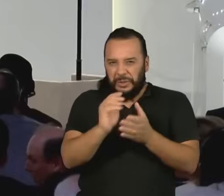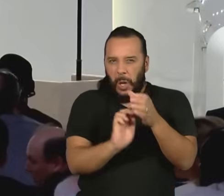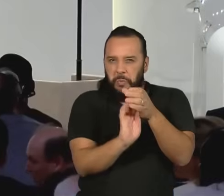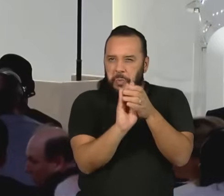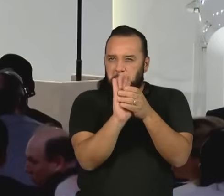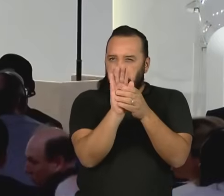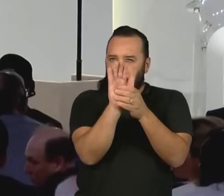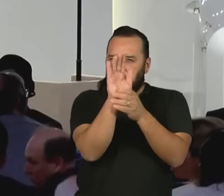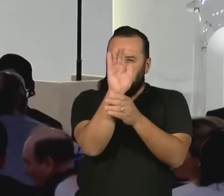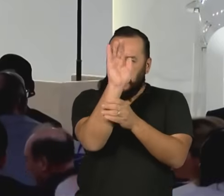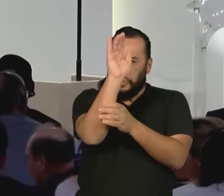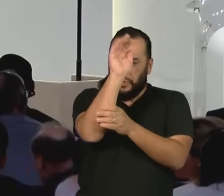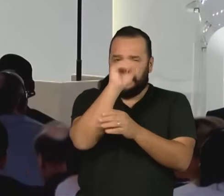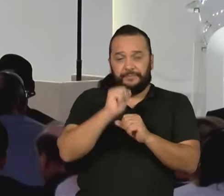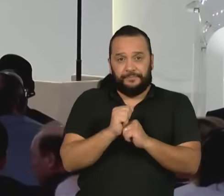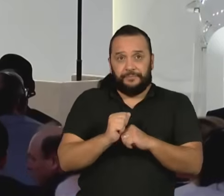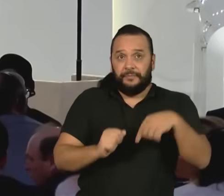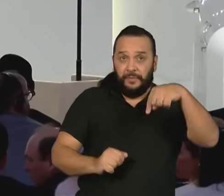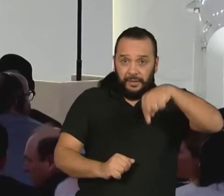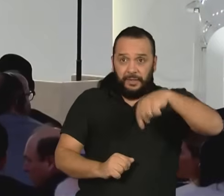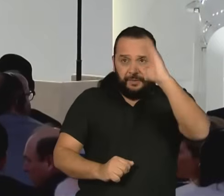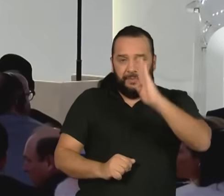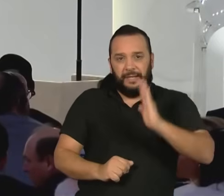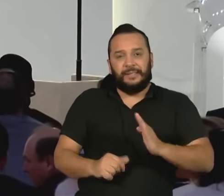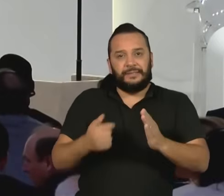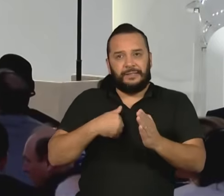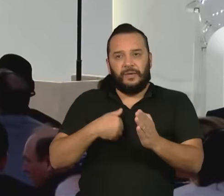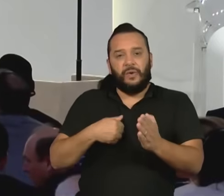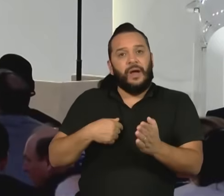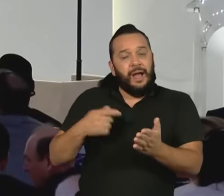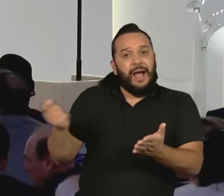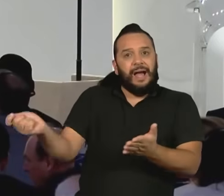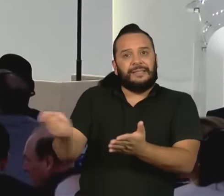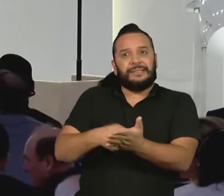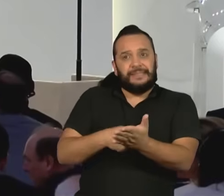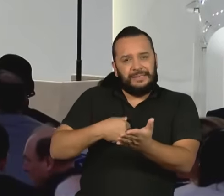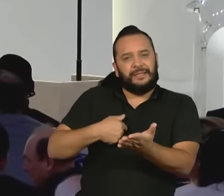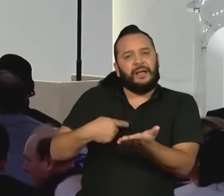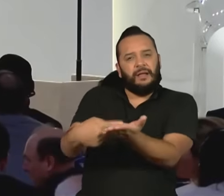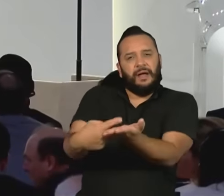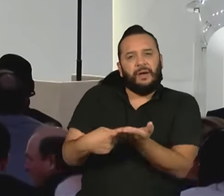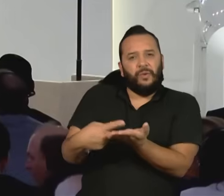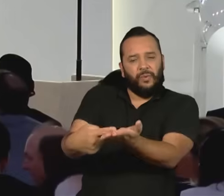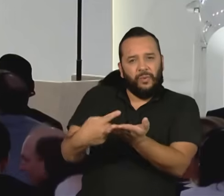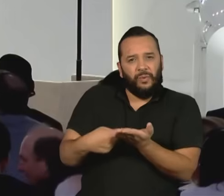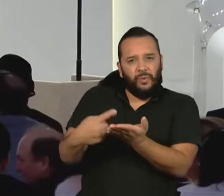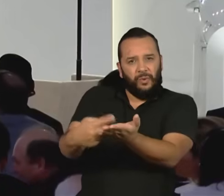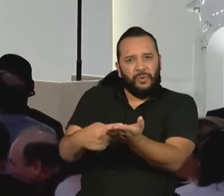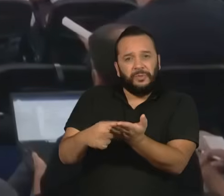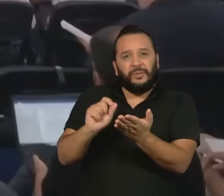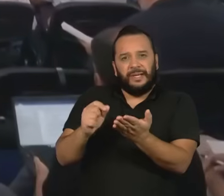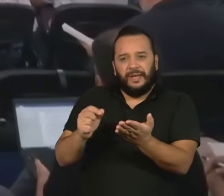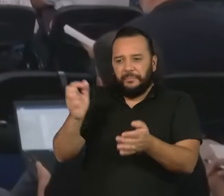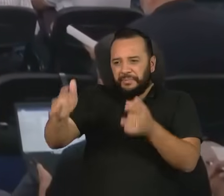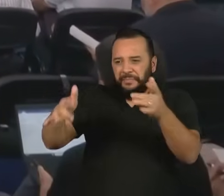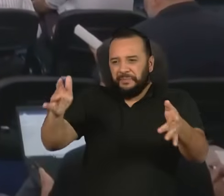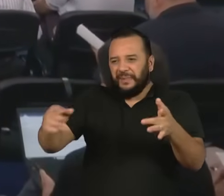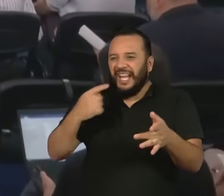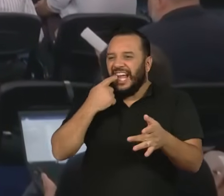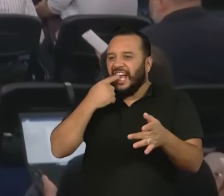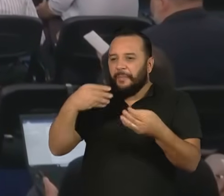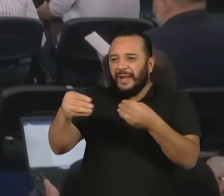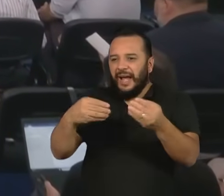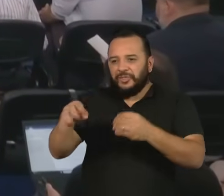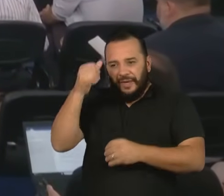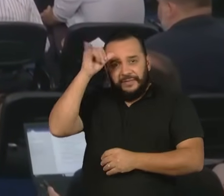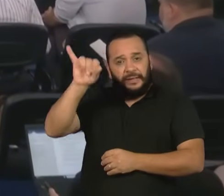O Brasil não assina apelo por tratado ambicioso contra a poluição plástica. O documento, assinado